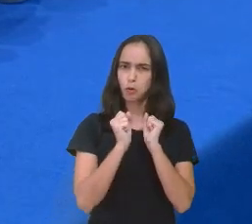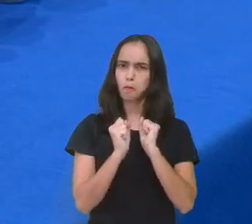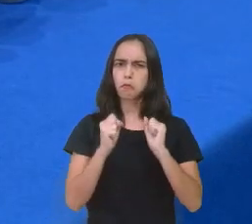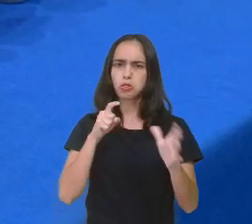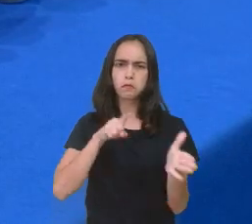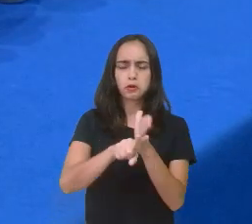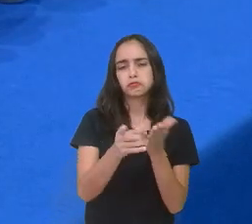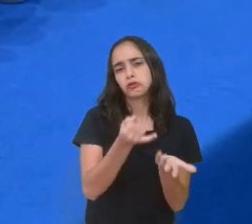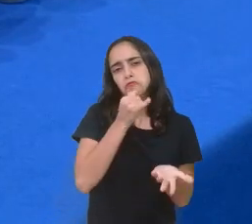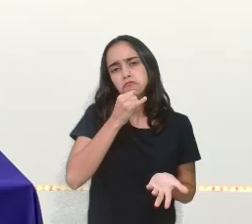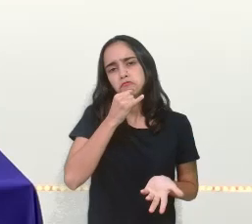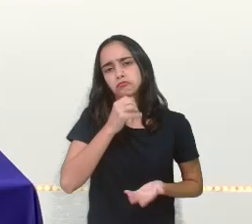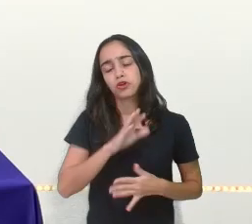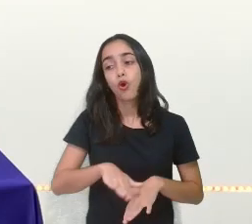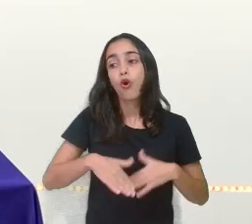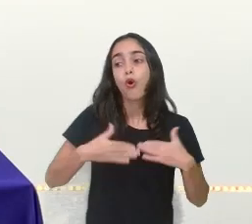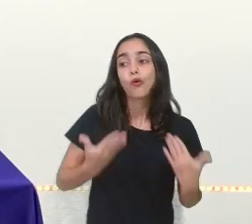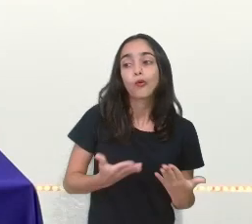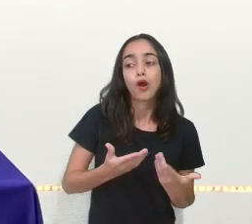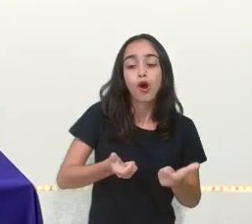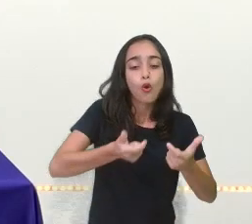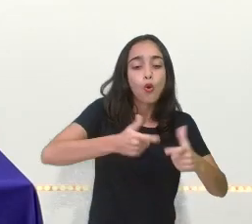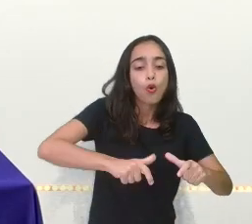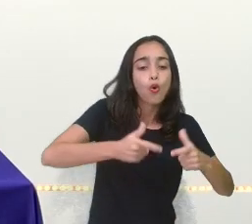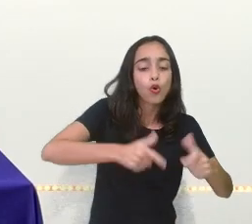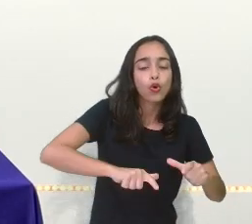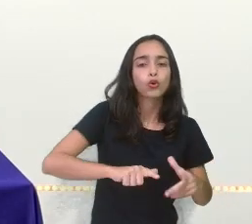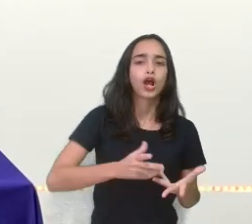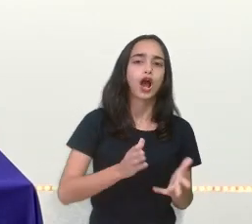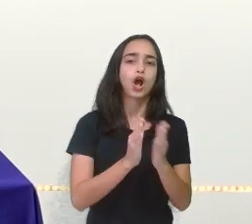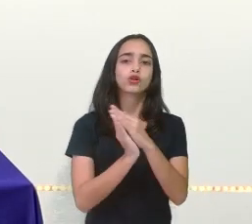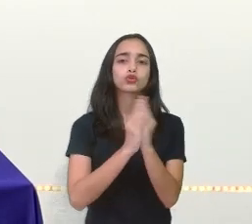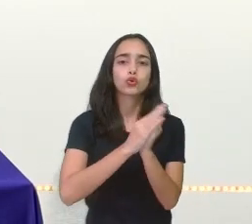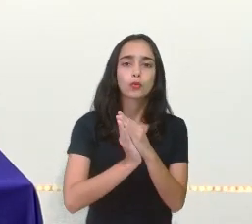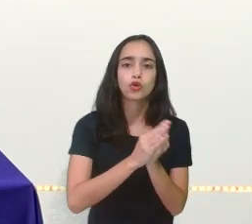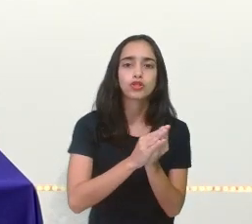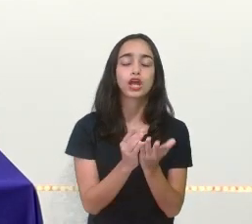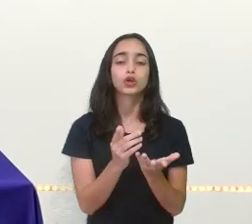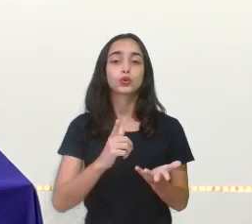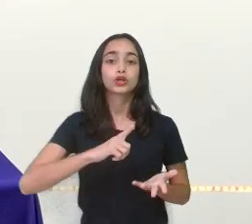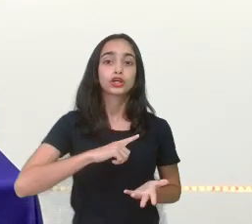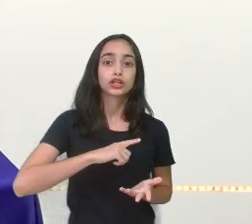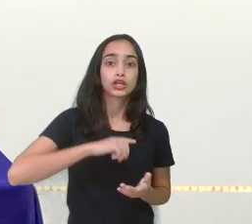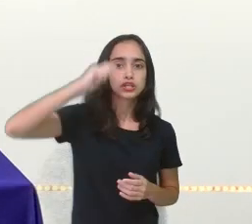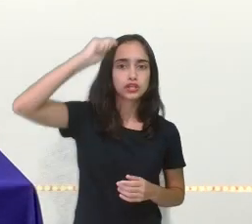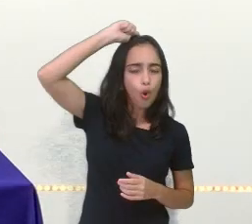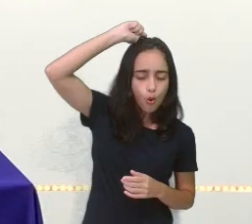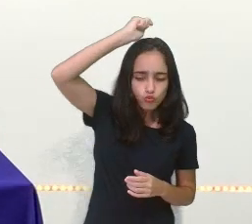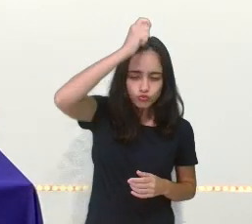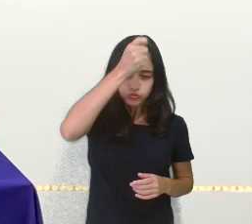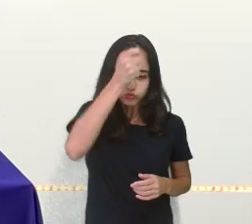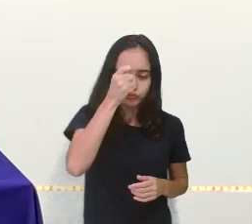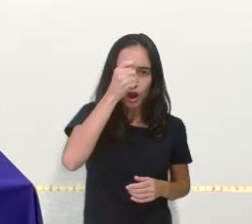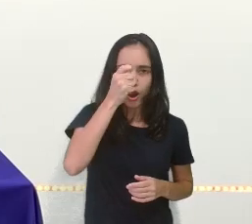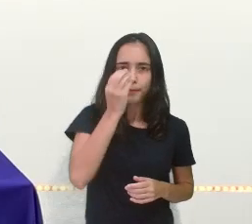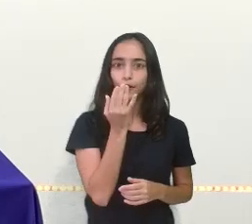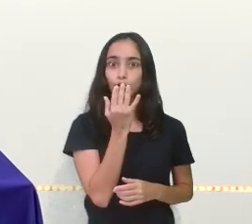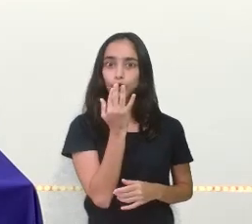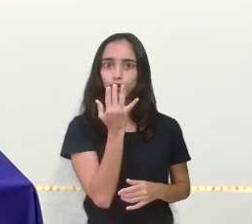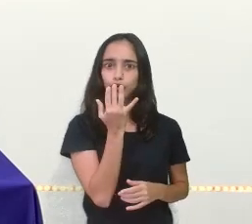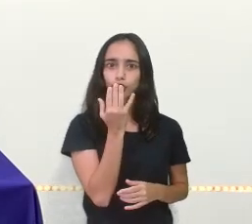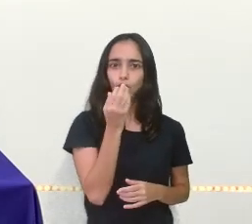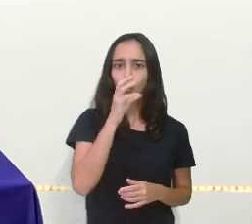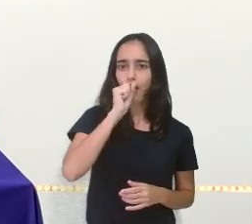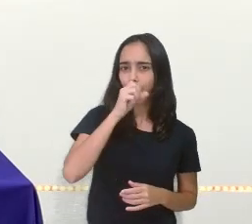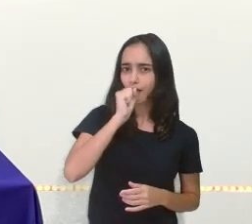por exemplo, qual a posição do boneco que está com o chapéu laranja? Aqui eu